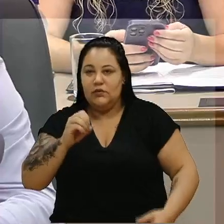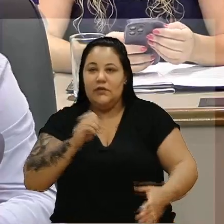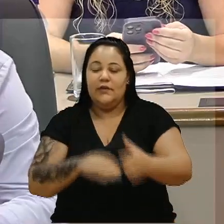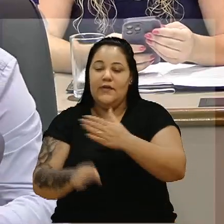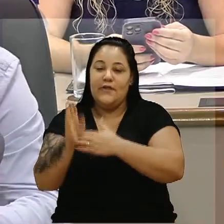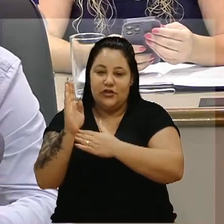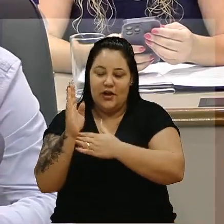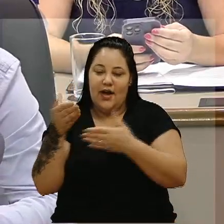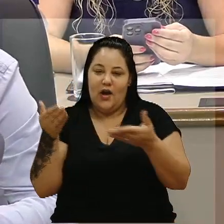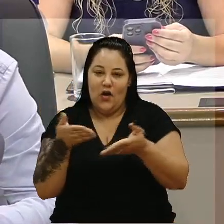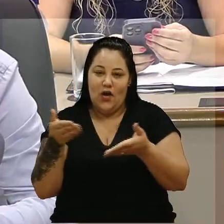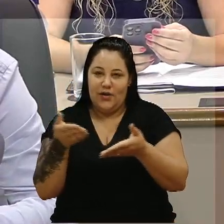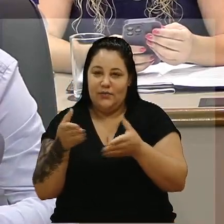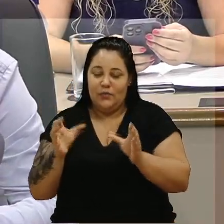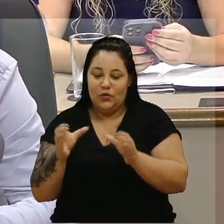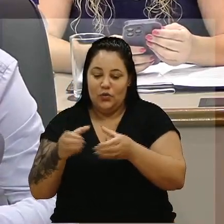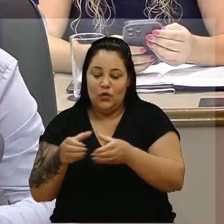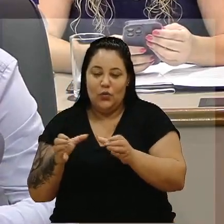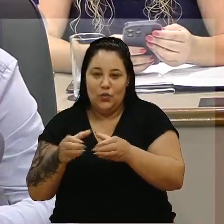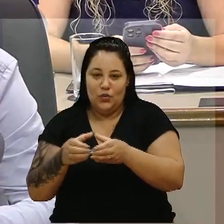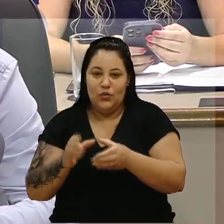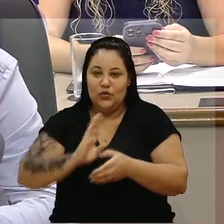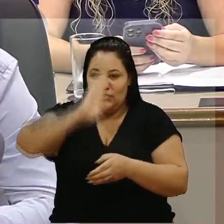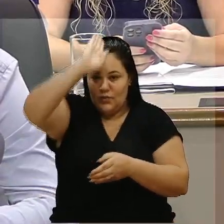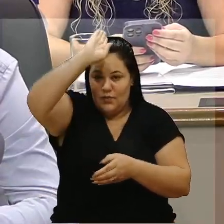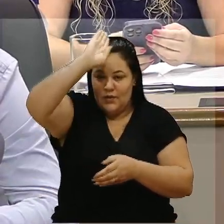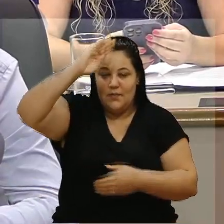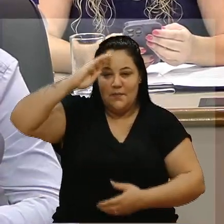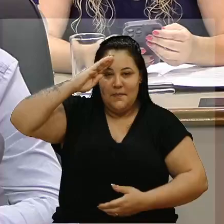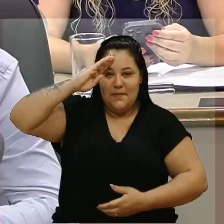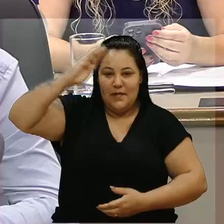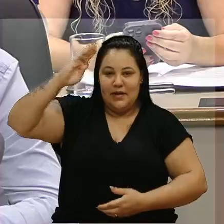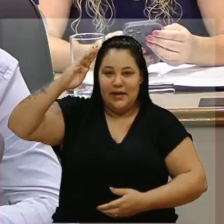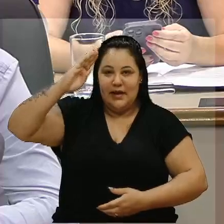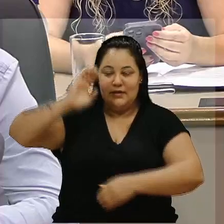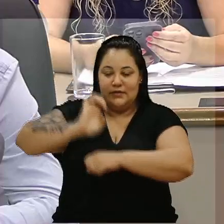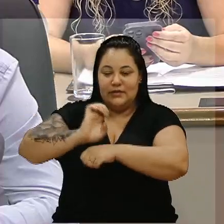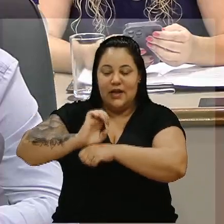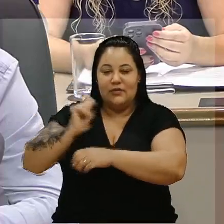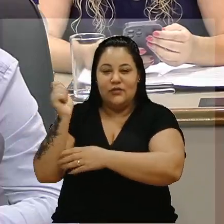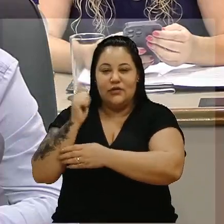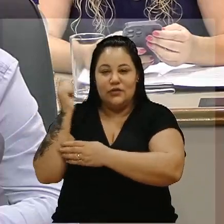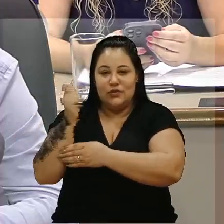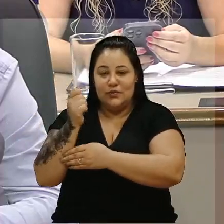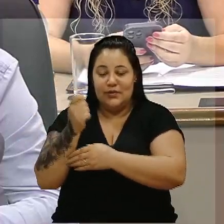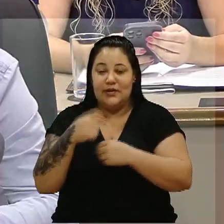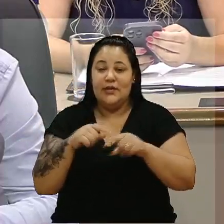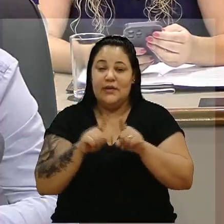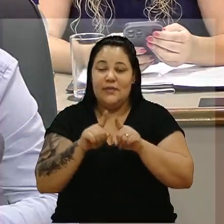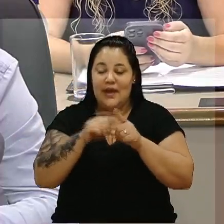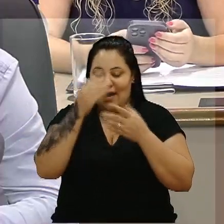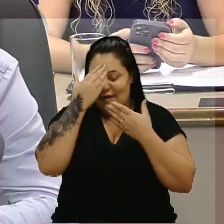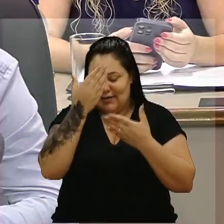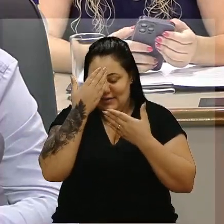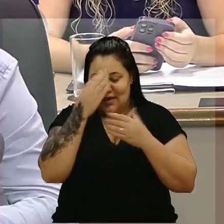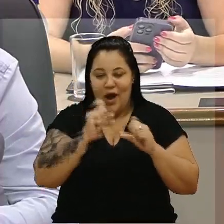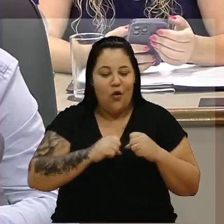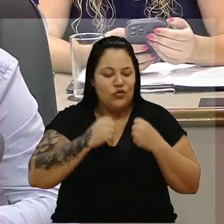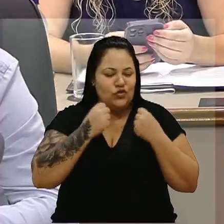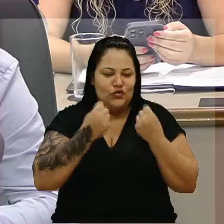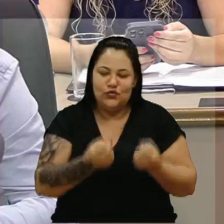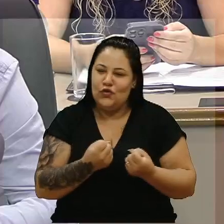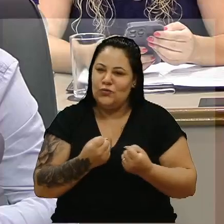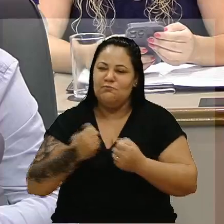reserva do Corpo de Bombeiros Militar do Estado do Rio Grande do Sul, e agradecer, então, a sua bravura e dedicação aí